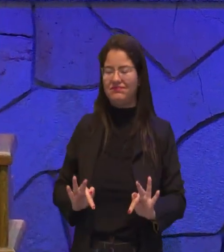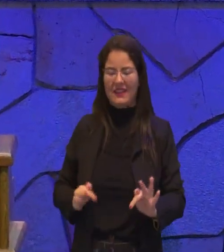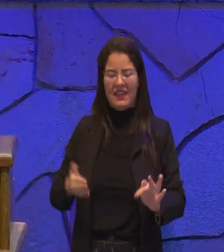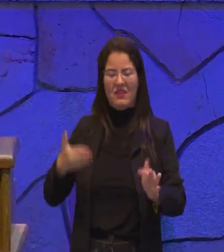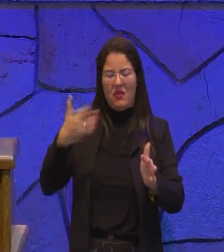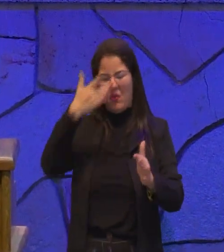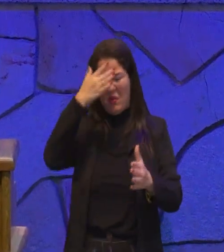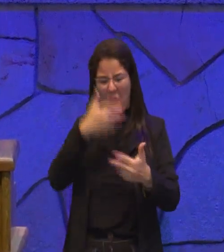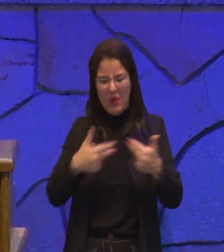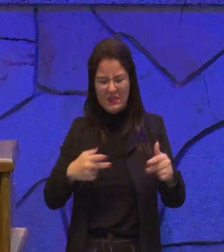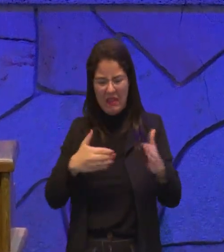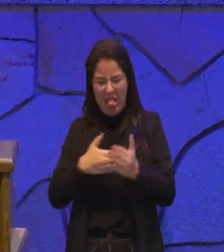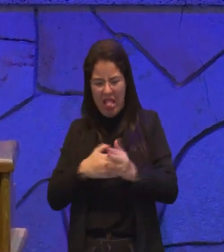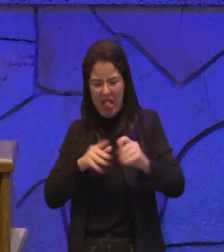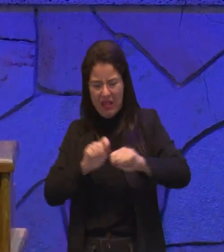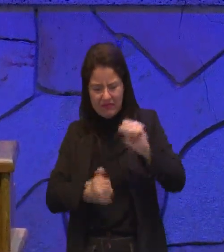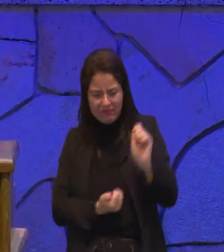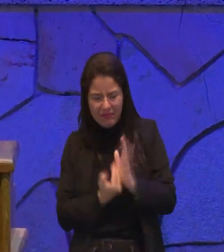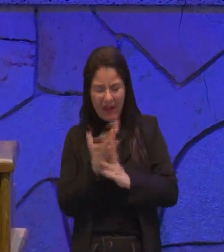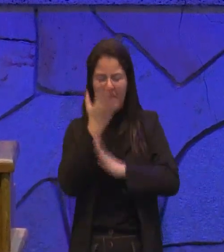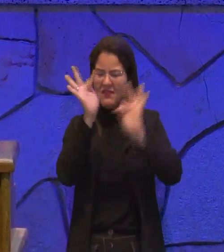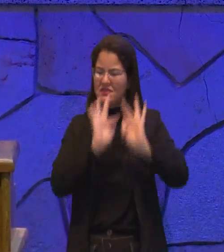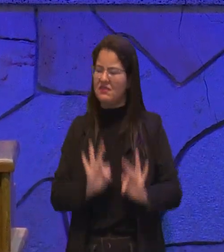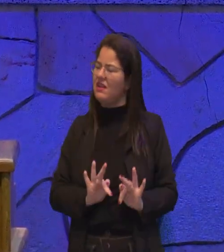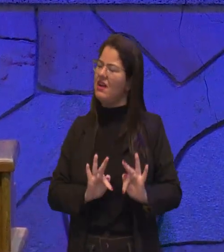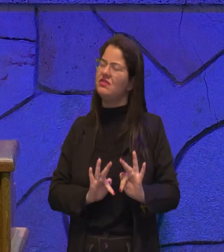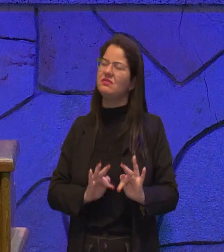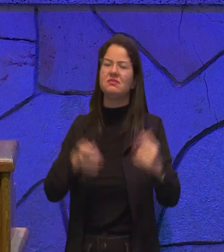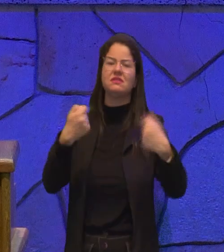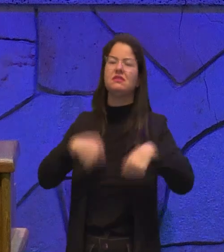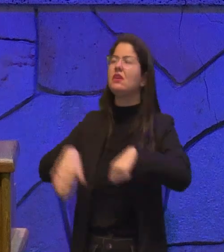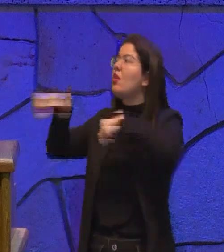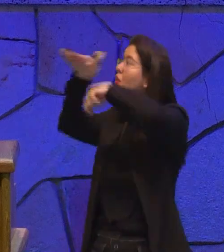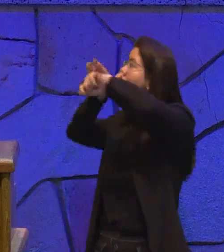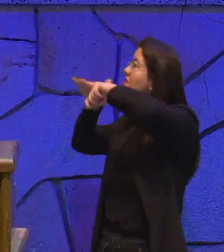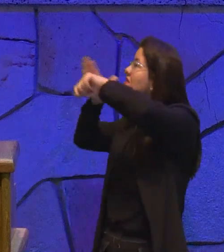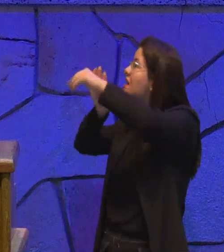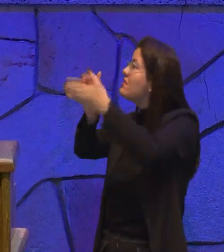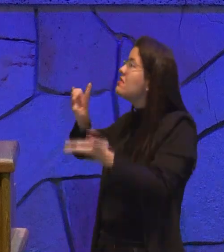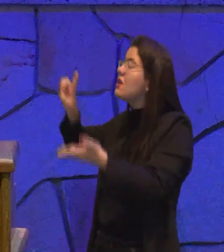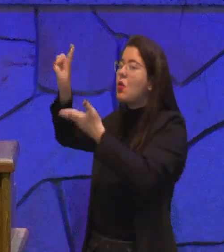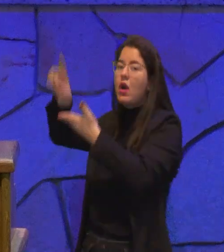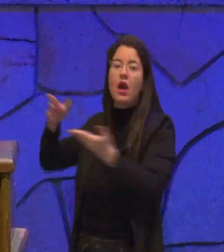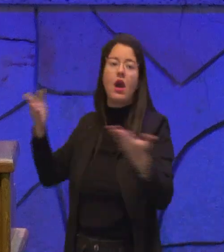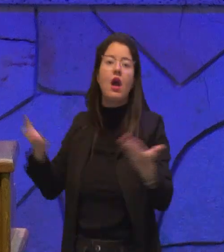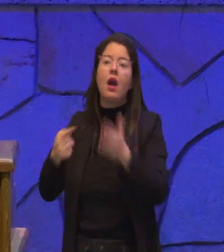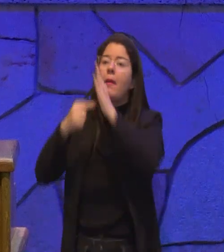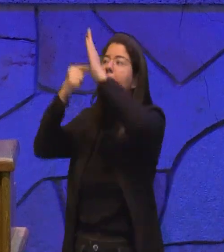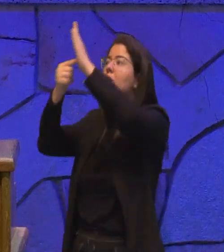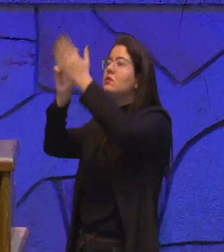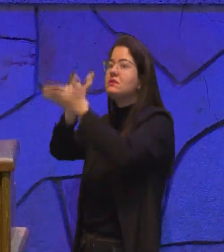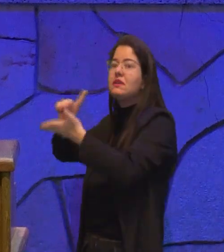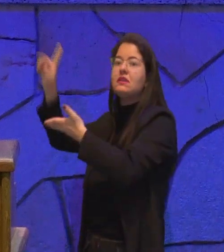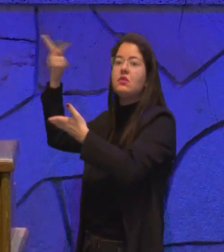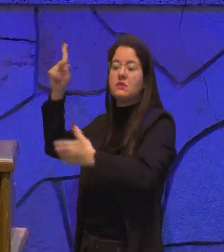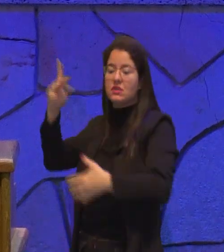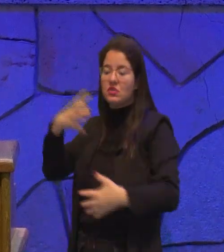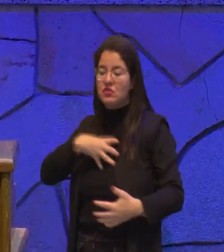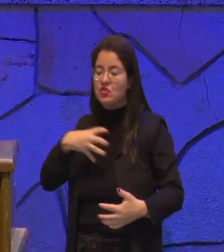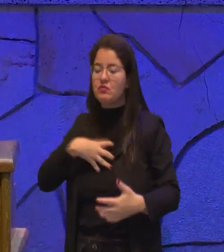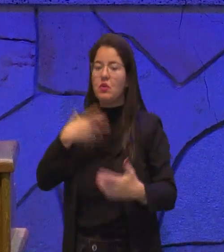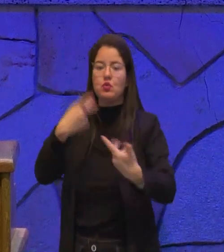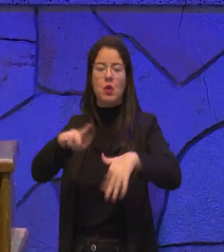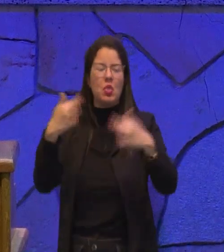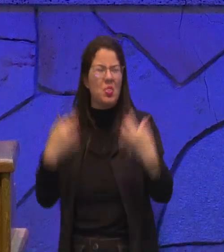do teu coração, fale com Deus agora neste momento. Apresente a Ele a sua queixa, o seu sentimento, a sua